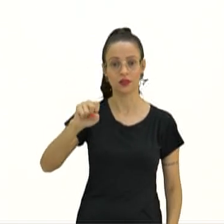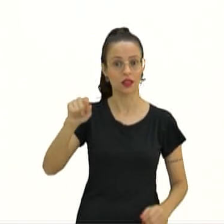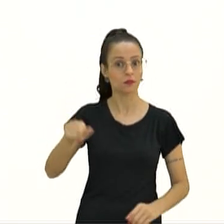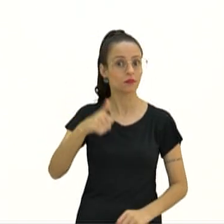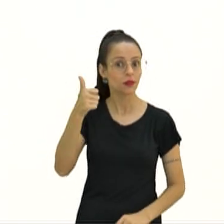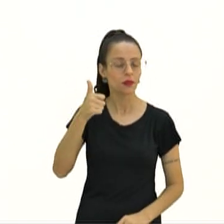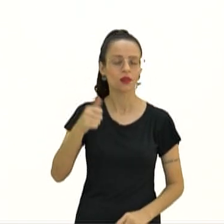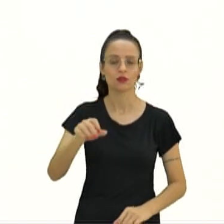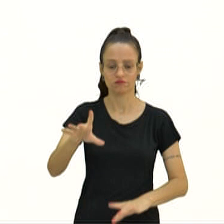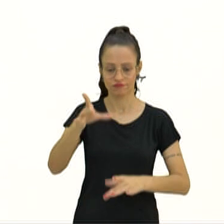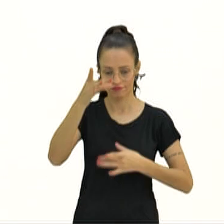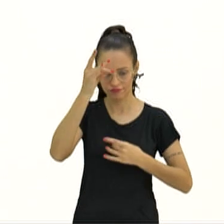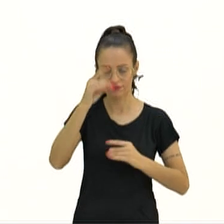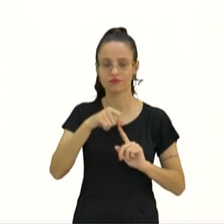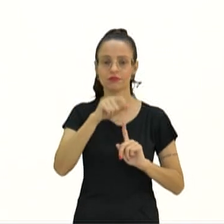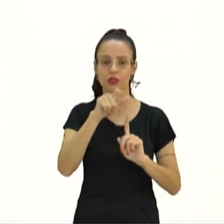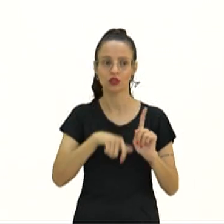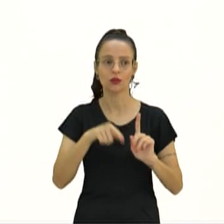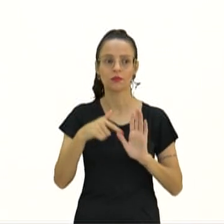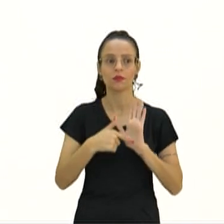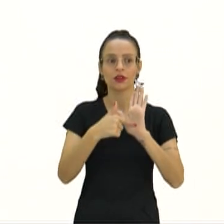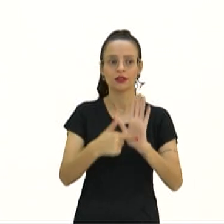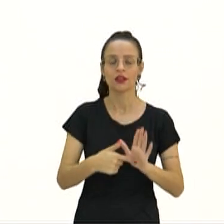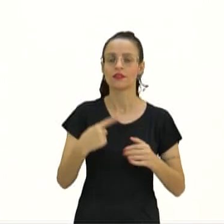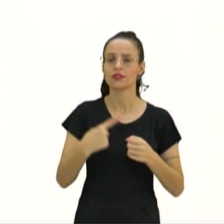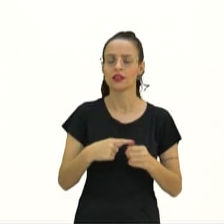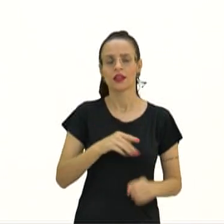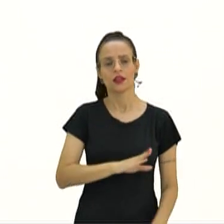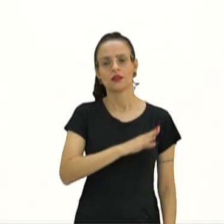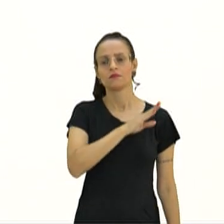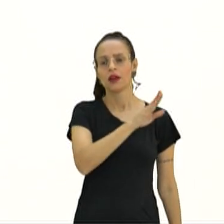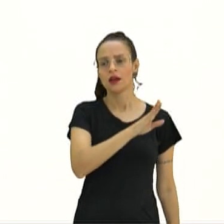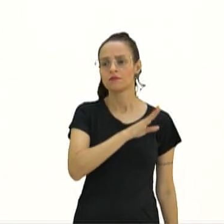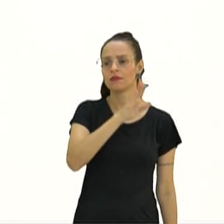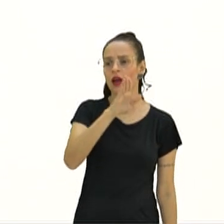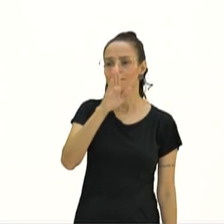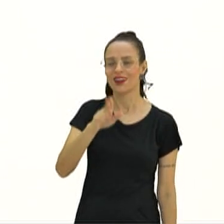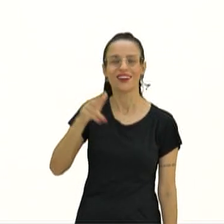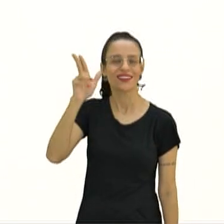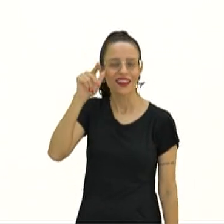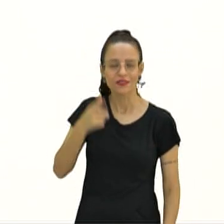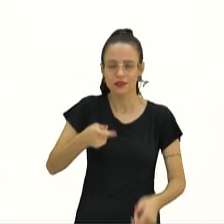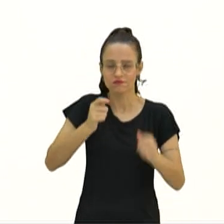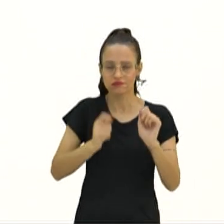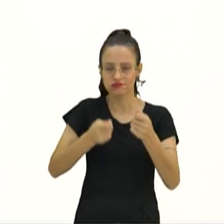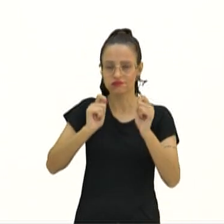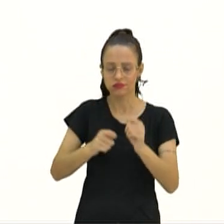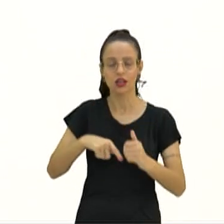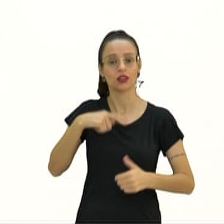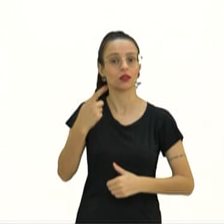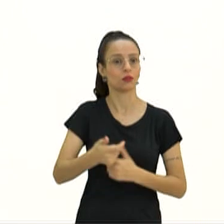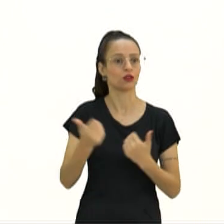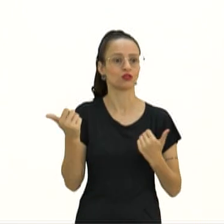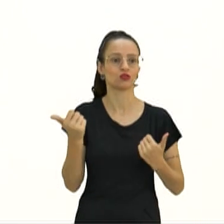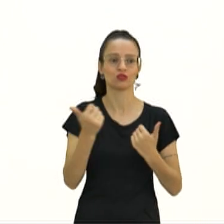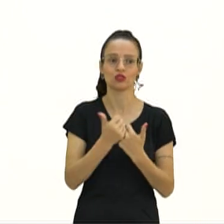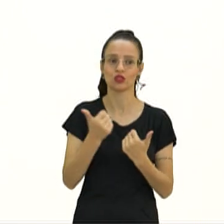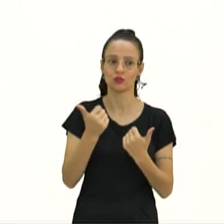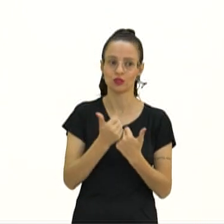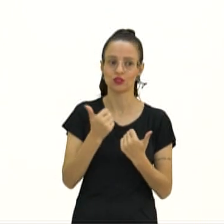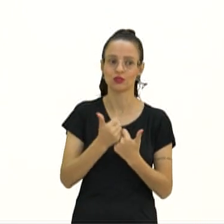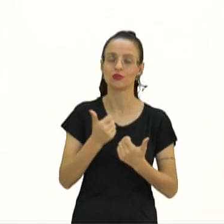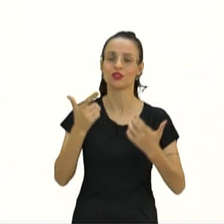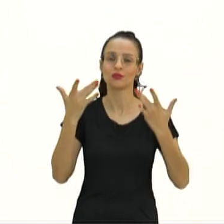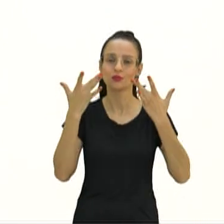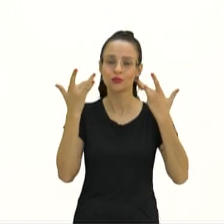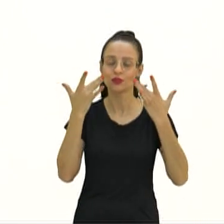personagem. Ele se apresentava de cidade em cidade com sua carroça, que mais tarde foi substituída por um